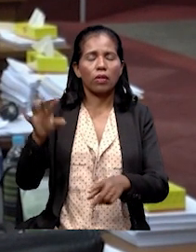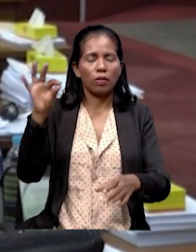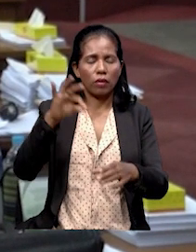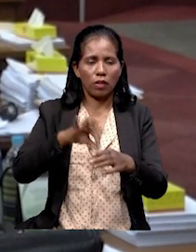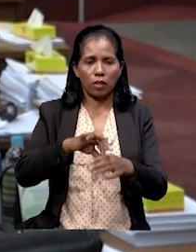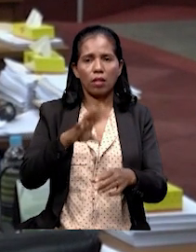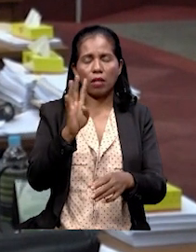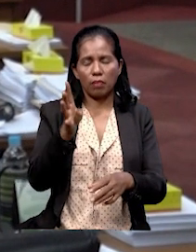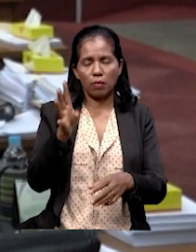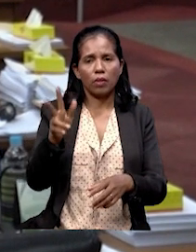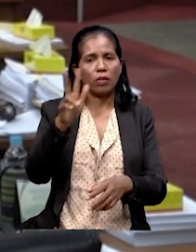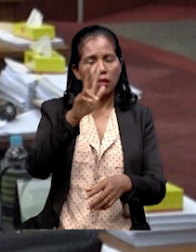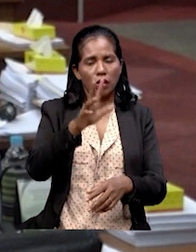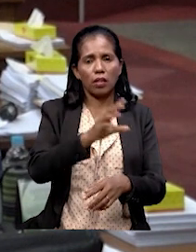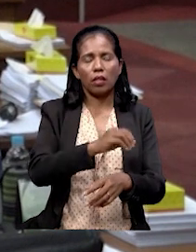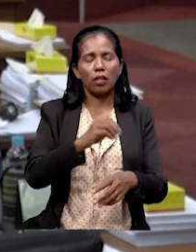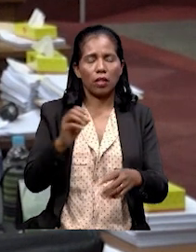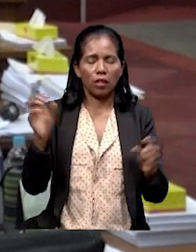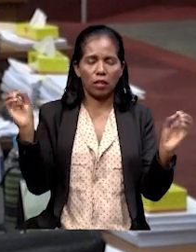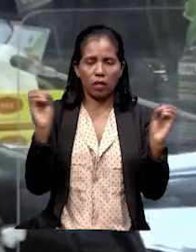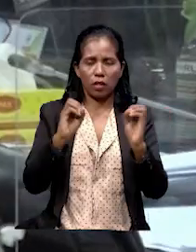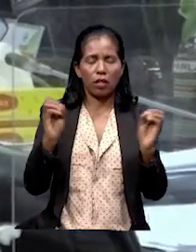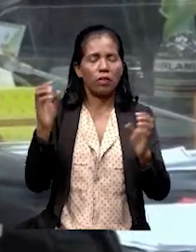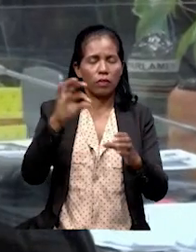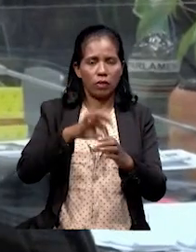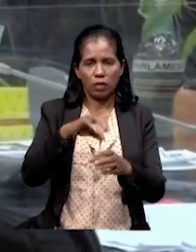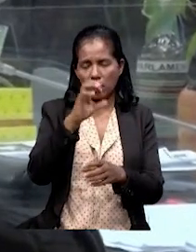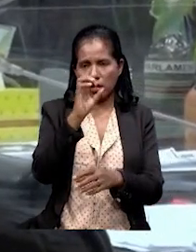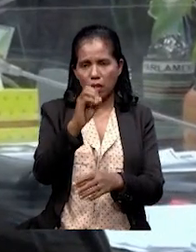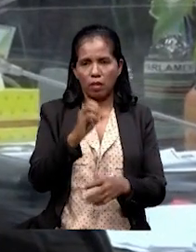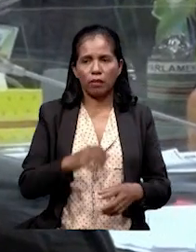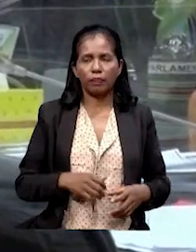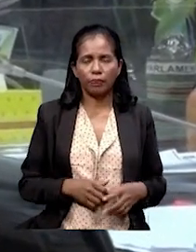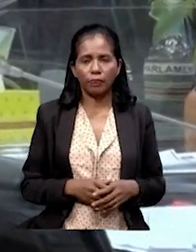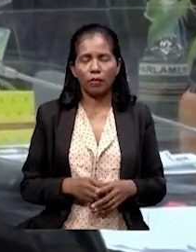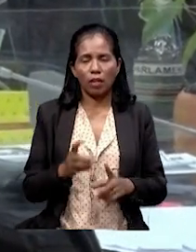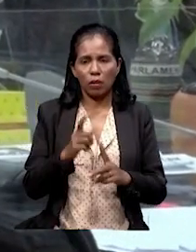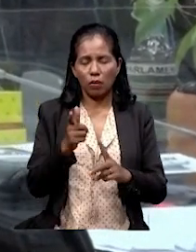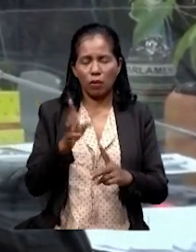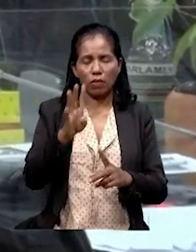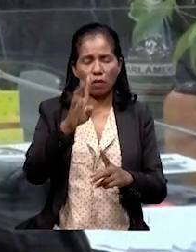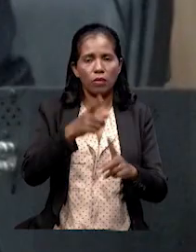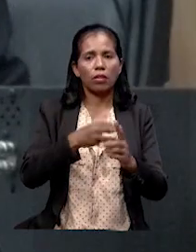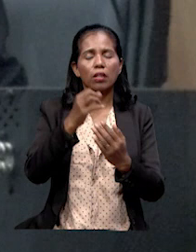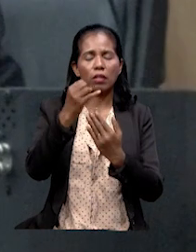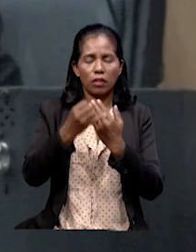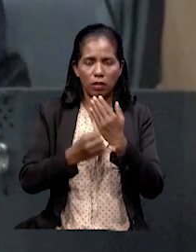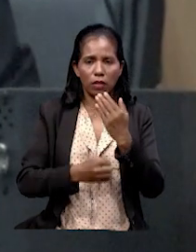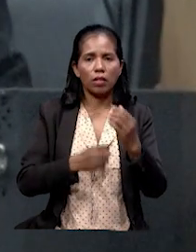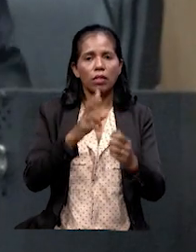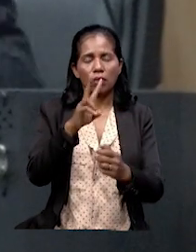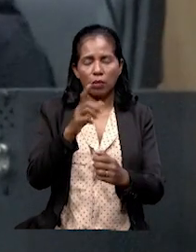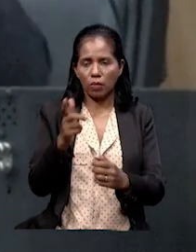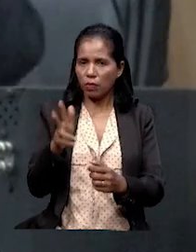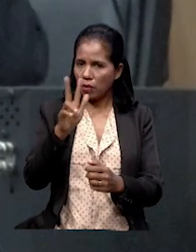a favor a Nulo Sintolo, contra a abstenção zero, e a rua Nulo Singualo foi em fevereiro, tinha vindo a rua Nulo Sintolo.